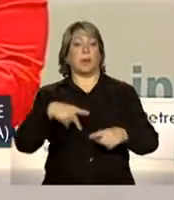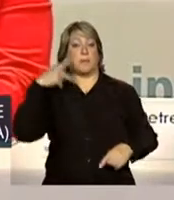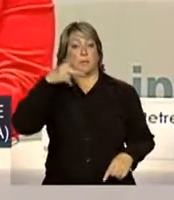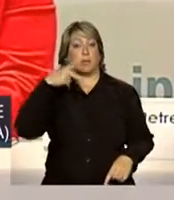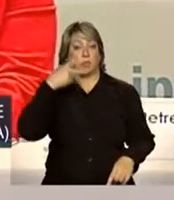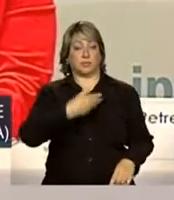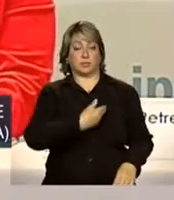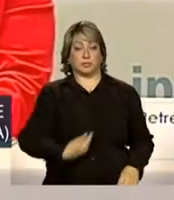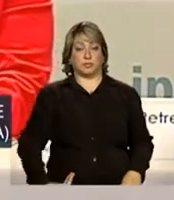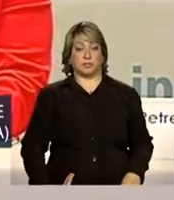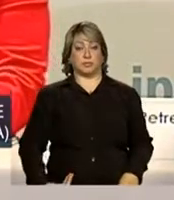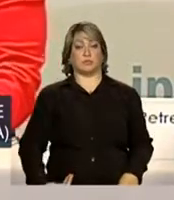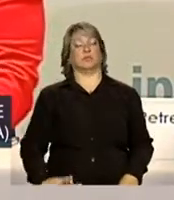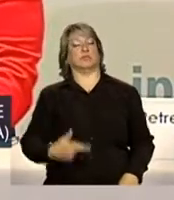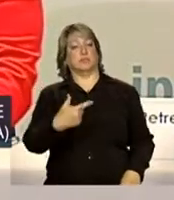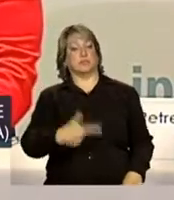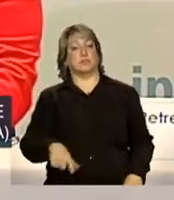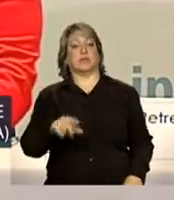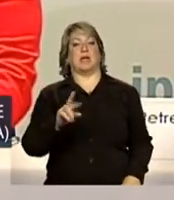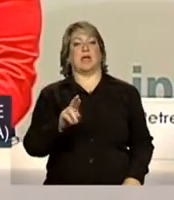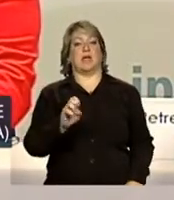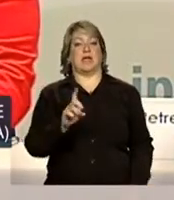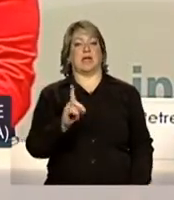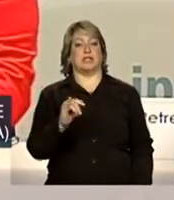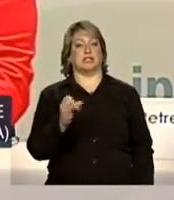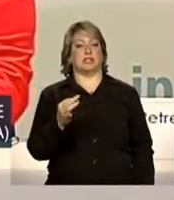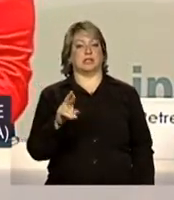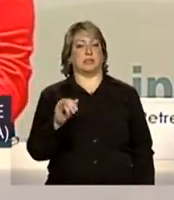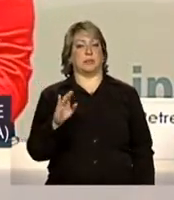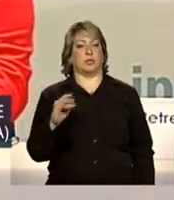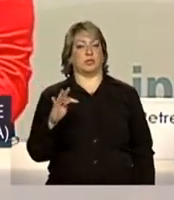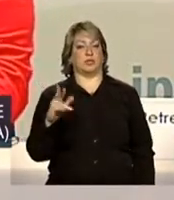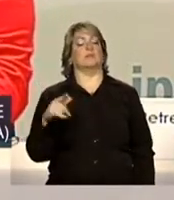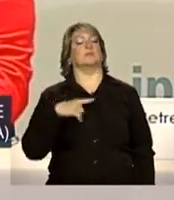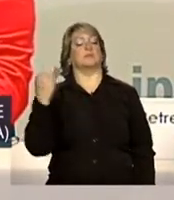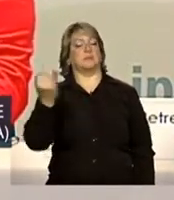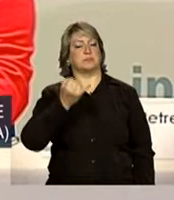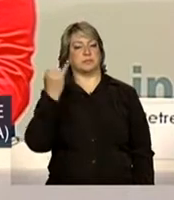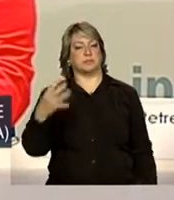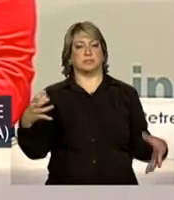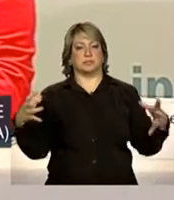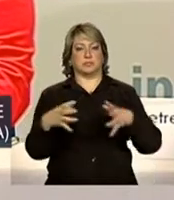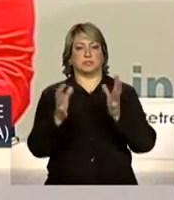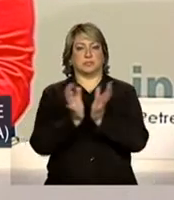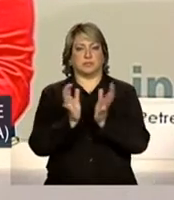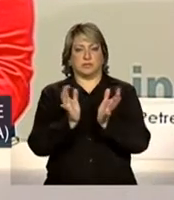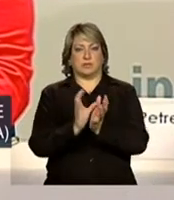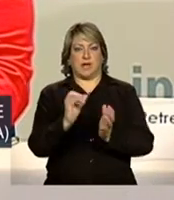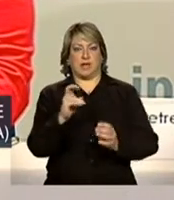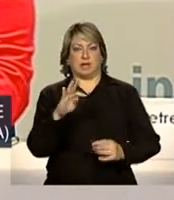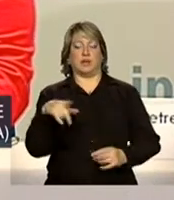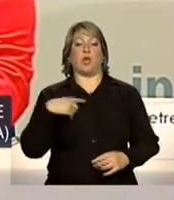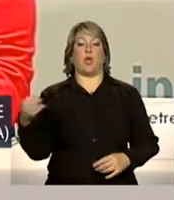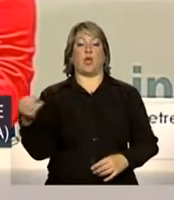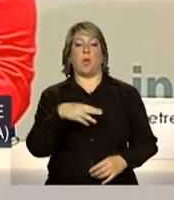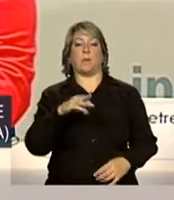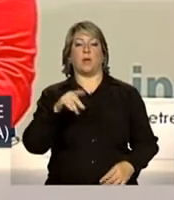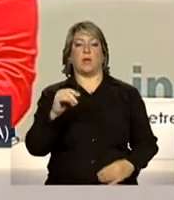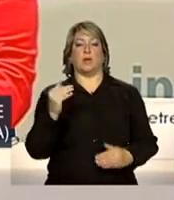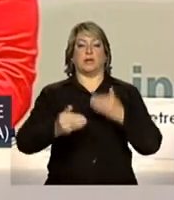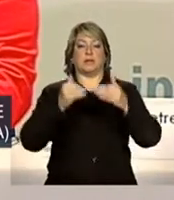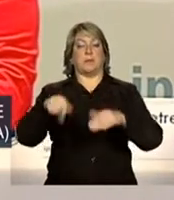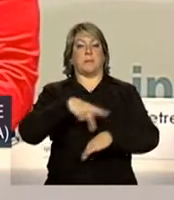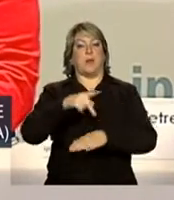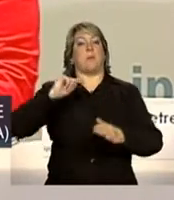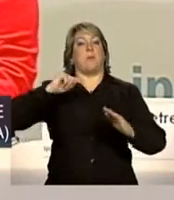públicas redistributivas tiveram um papel central na definição do caráter do novo modelo de crescimento que o país vem